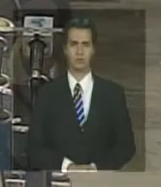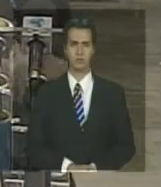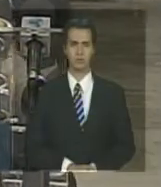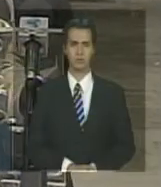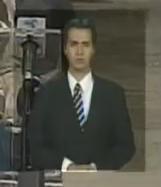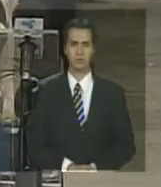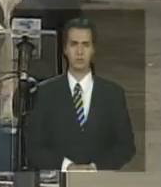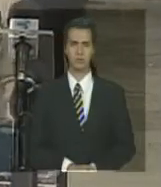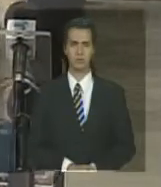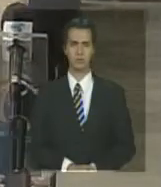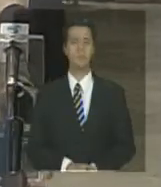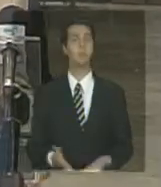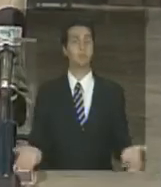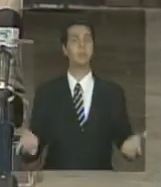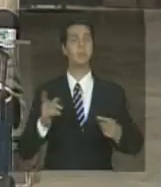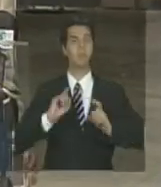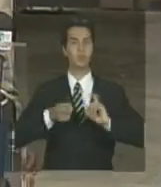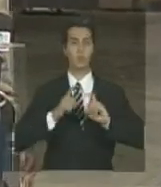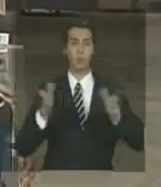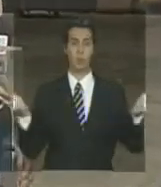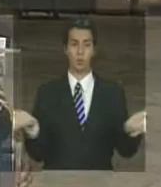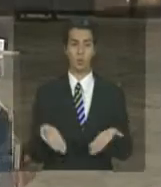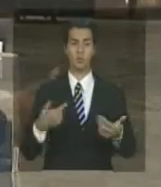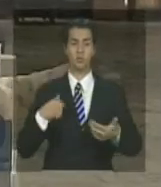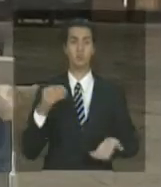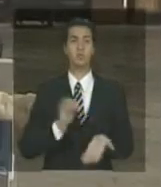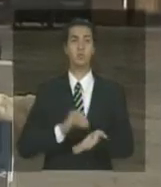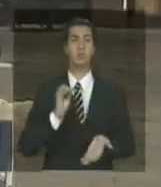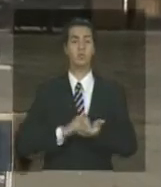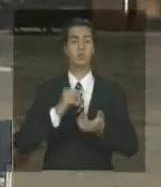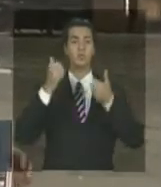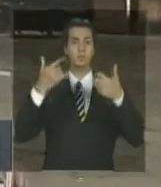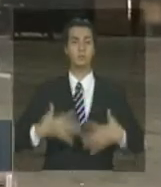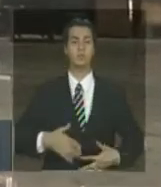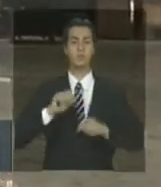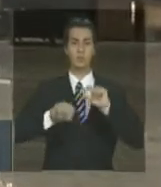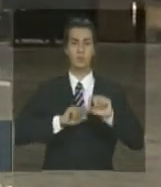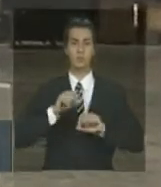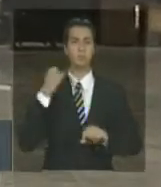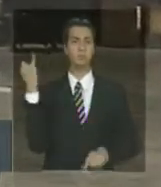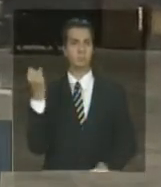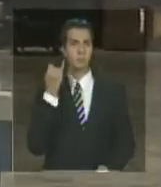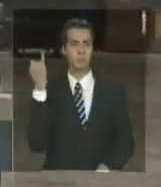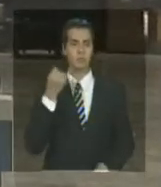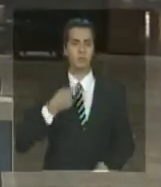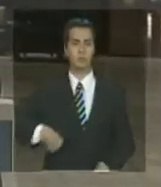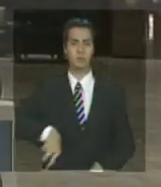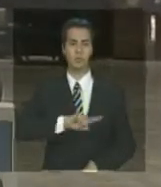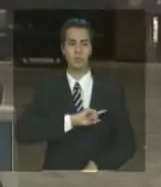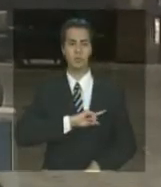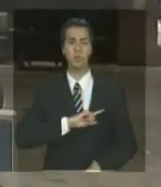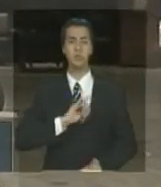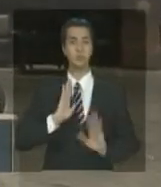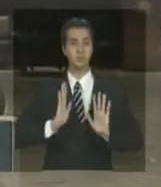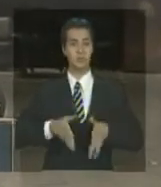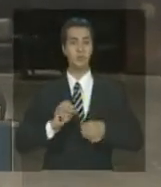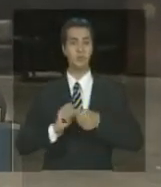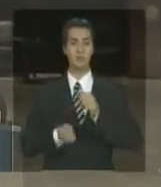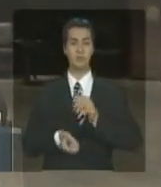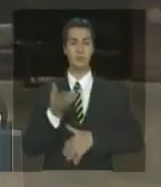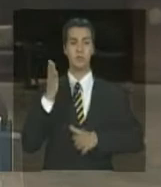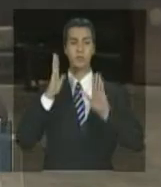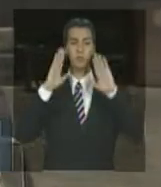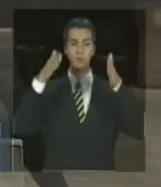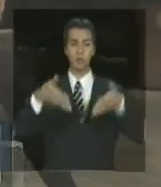sobre a reunião de hoje, eu deixei de assinalar um ponto que eu acho muito importante. Nós cunhamos o fórum a